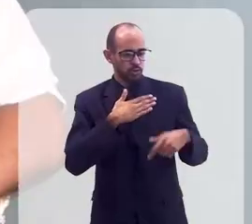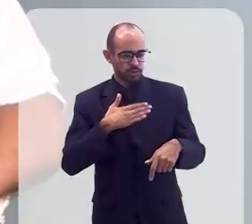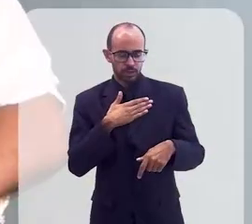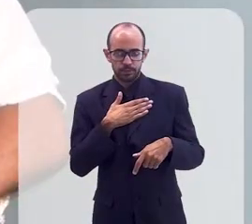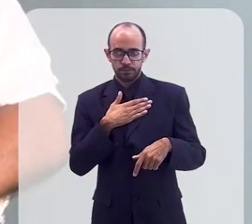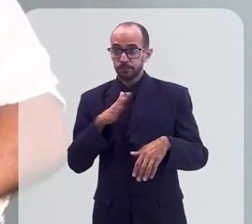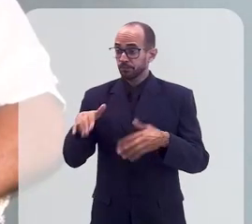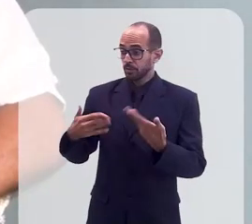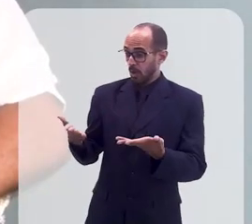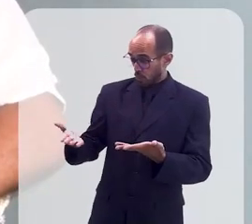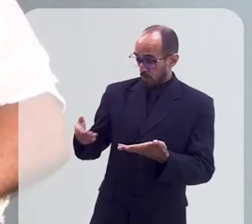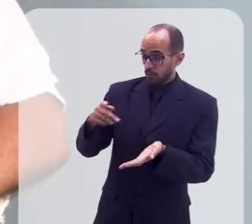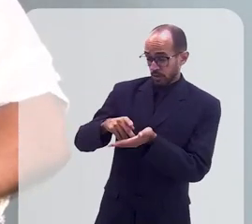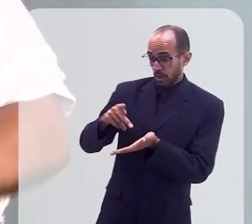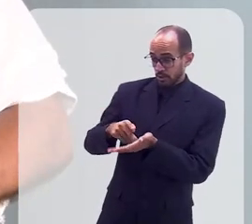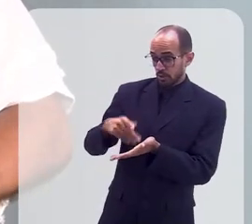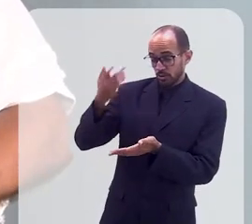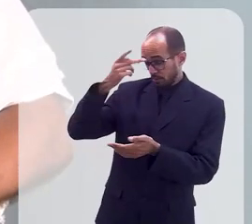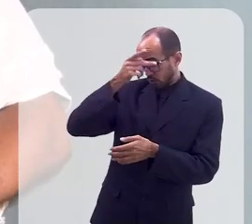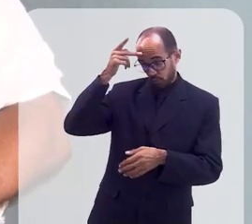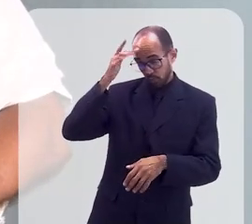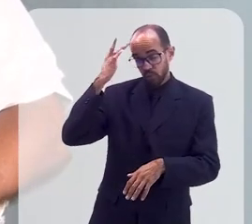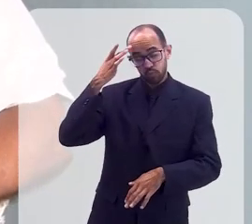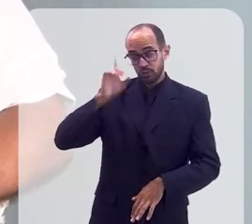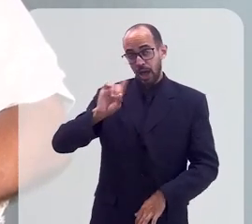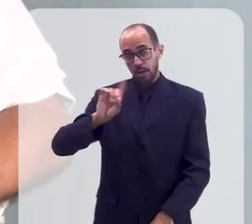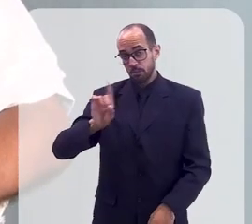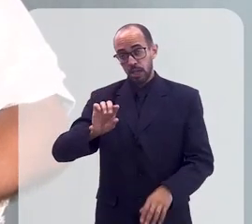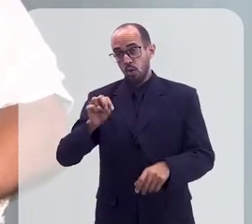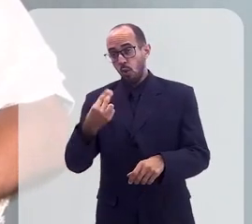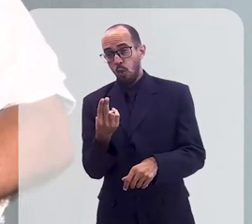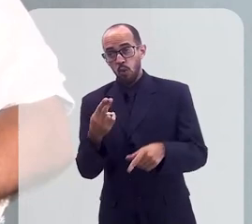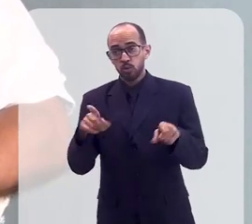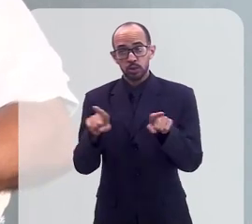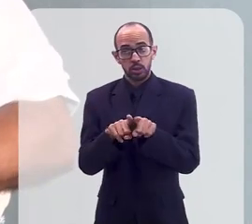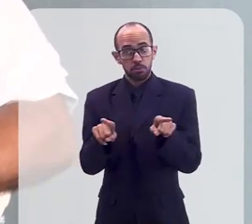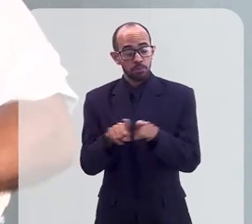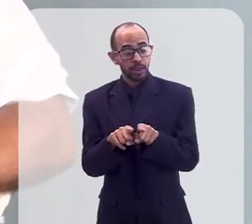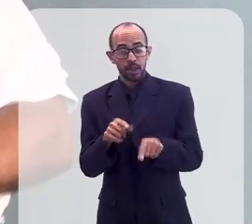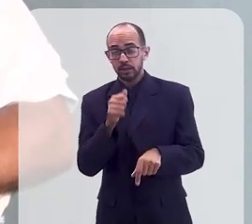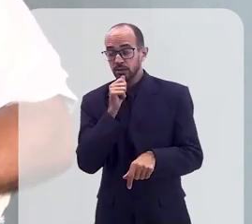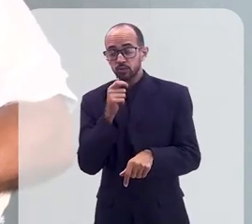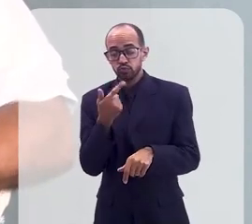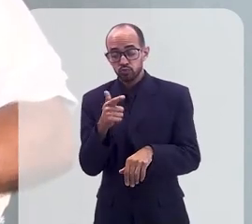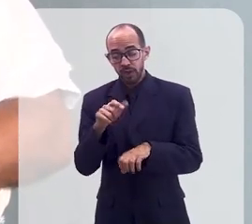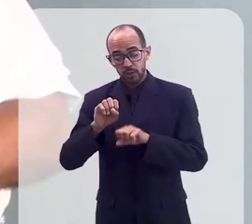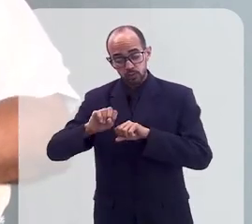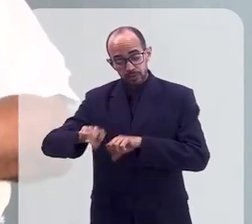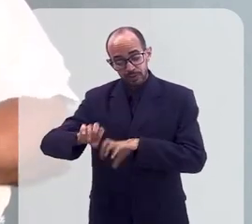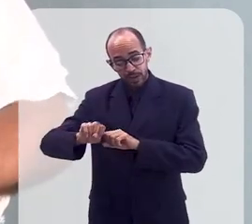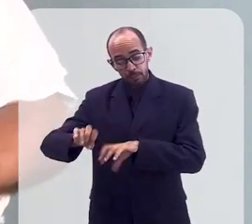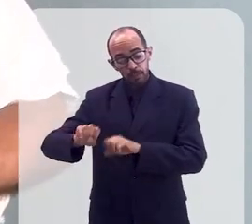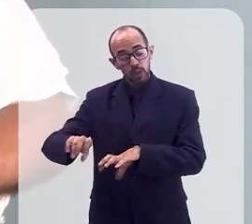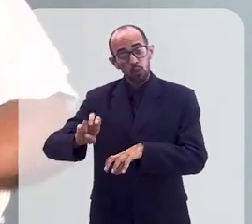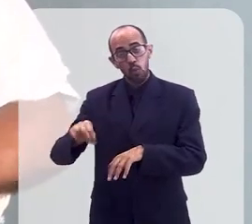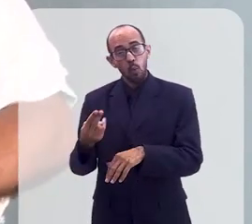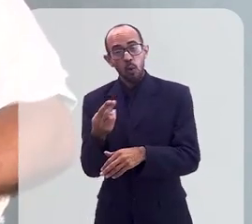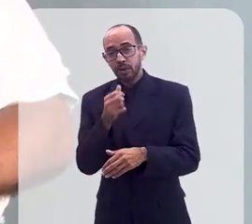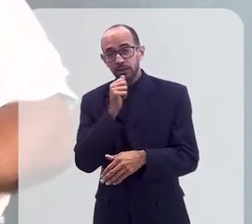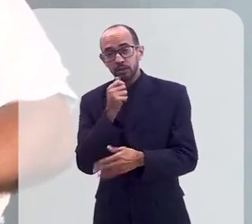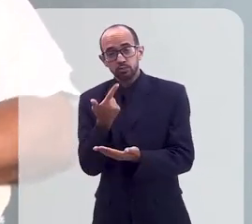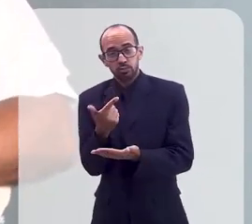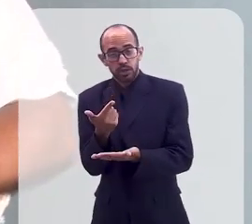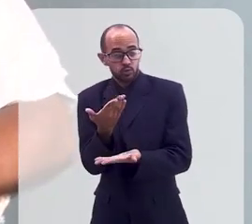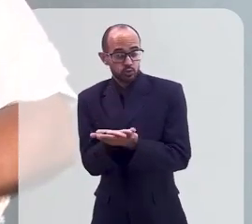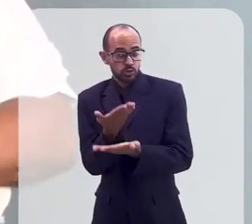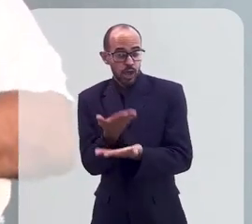elas não sabem, porque no mínimo não tiveram uma doutrina, uhum, ou não estudaram. Né?